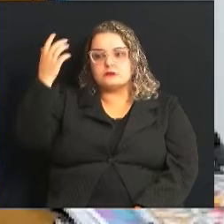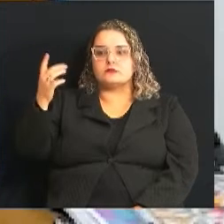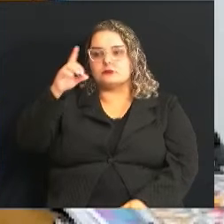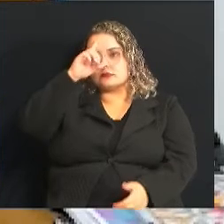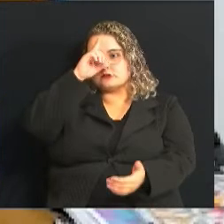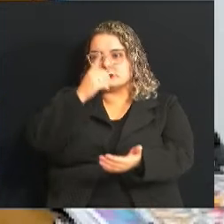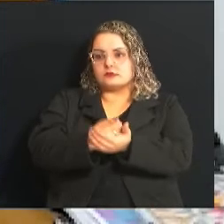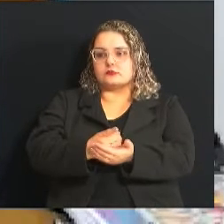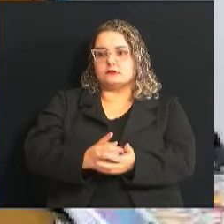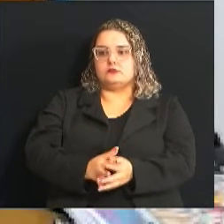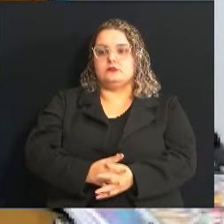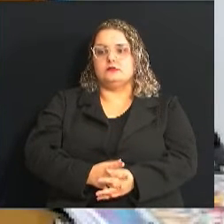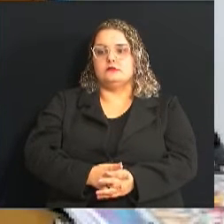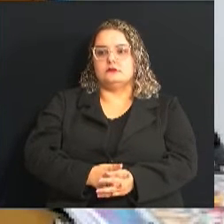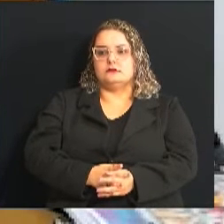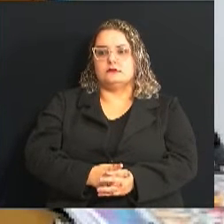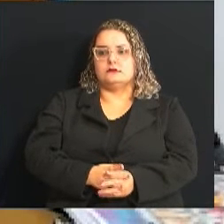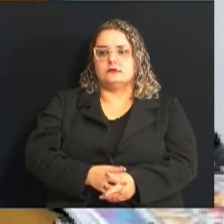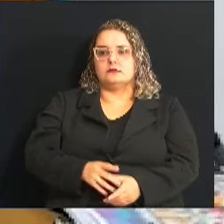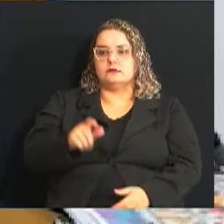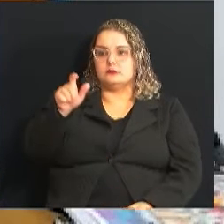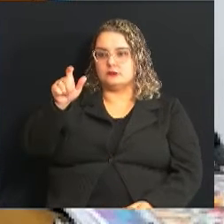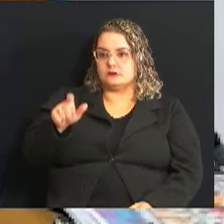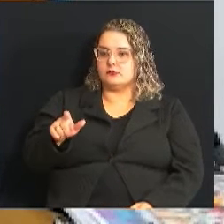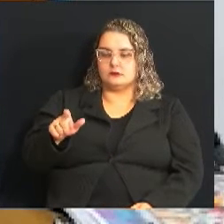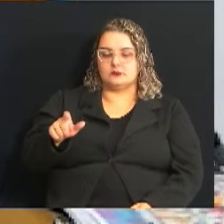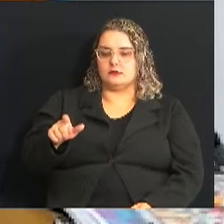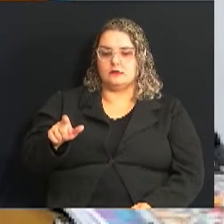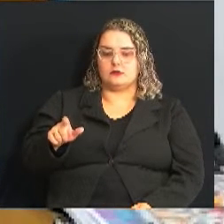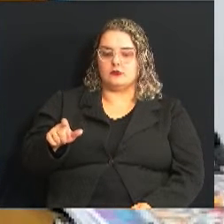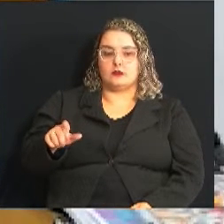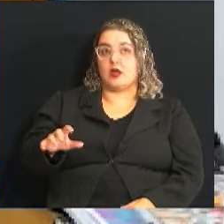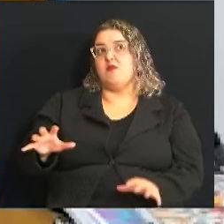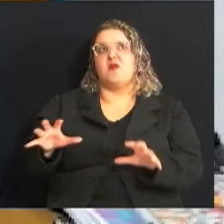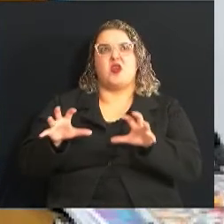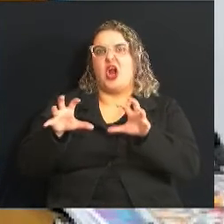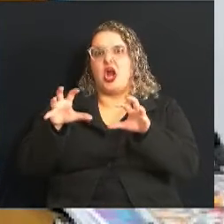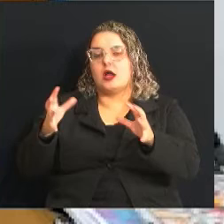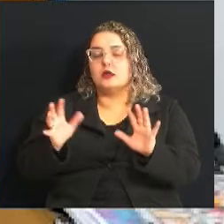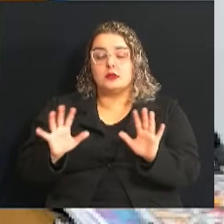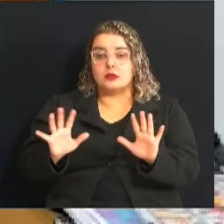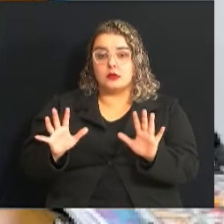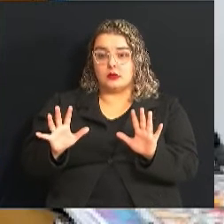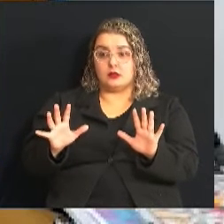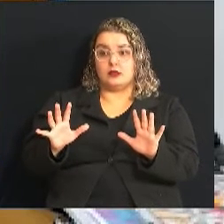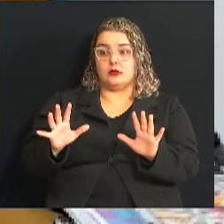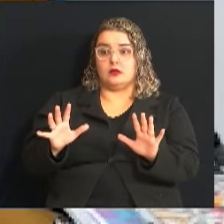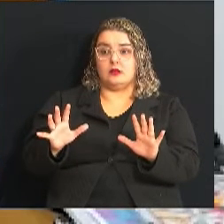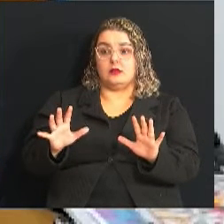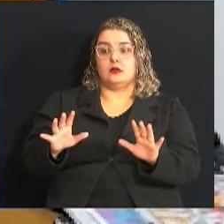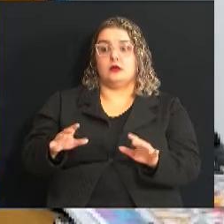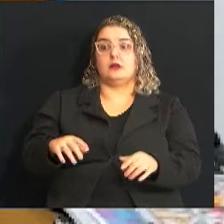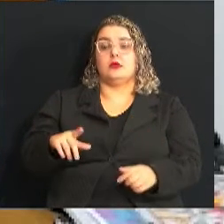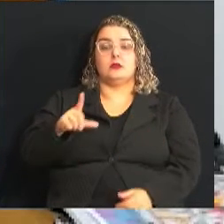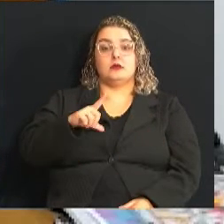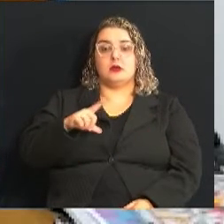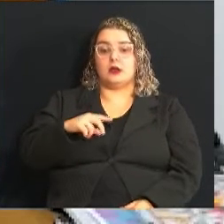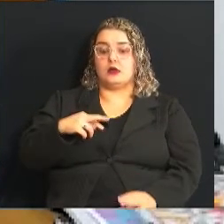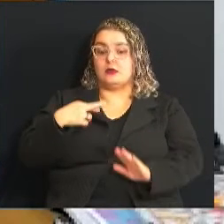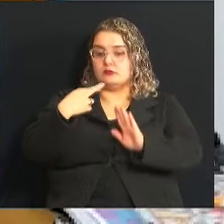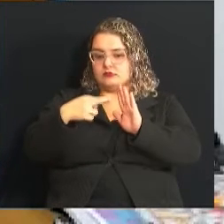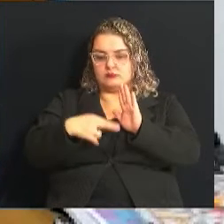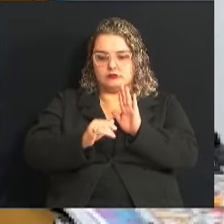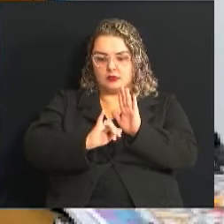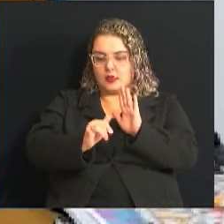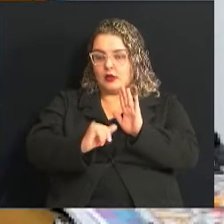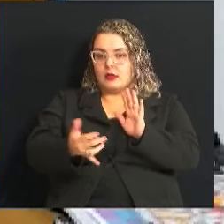decisão. Então, a pessoa, ela não é um monstro. Então, é tão importante trazer isso. E eu tenho relatos, assim, de pessoas